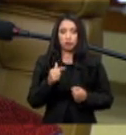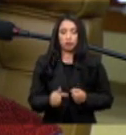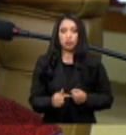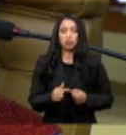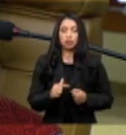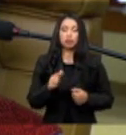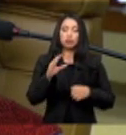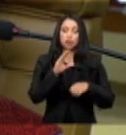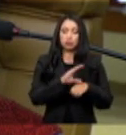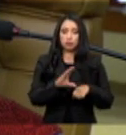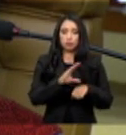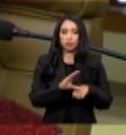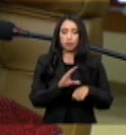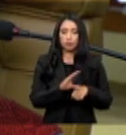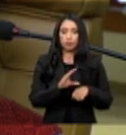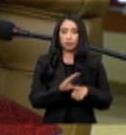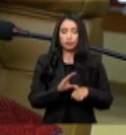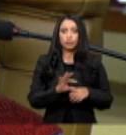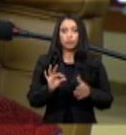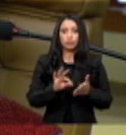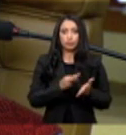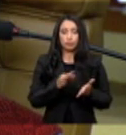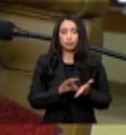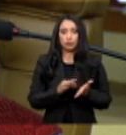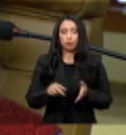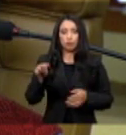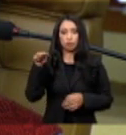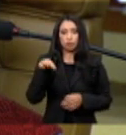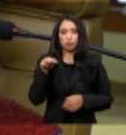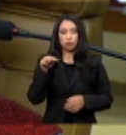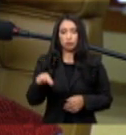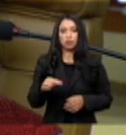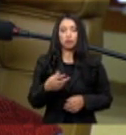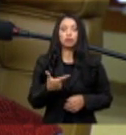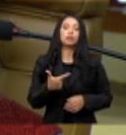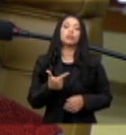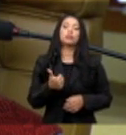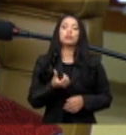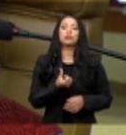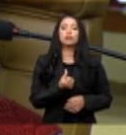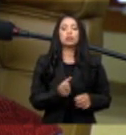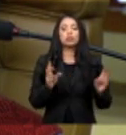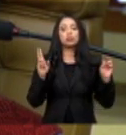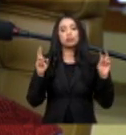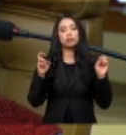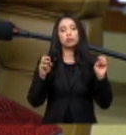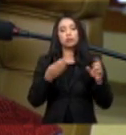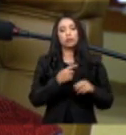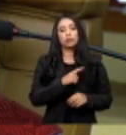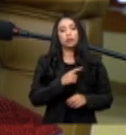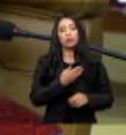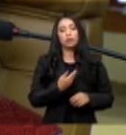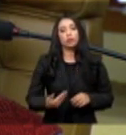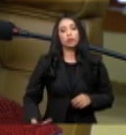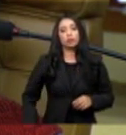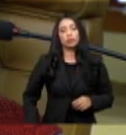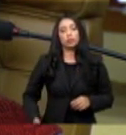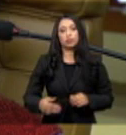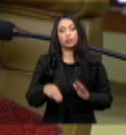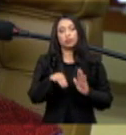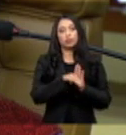da Constituição. Assinala que, em novembro de 2016, aspas, o governo publicou medida